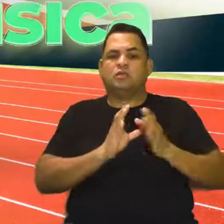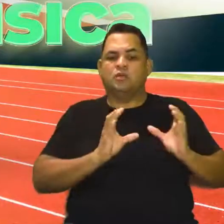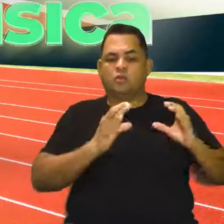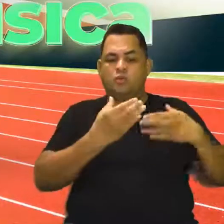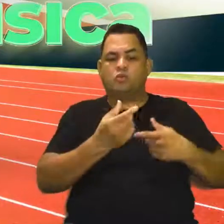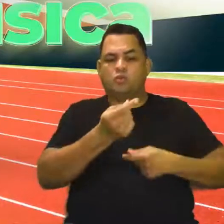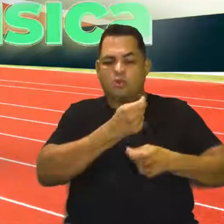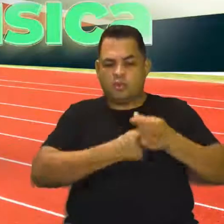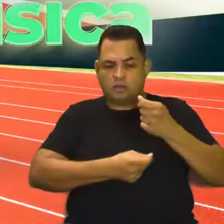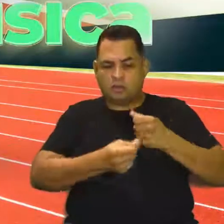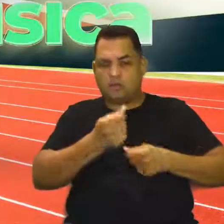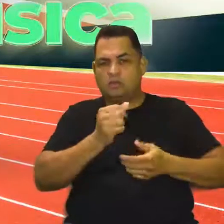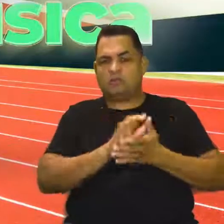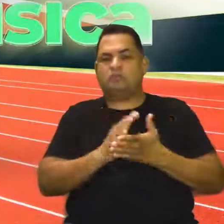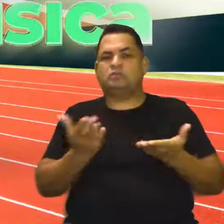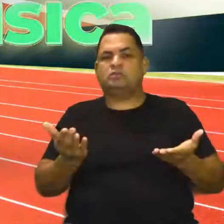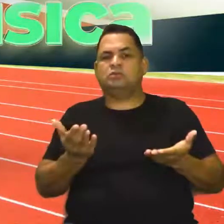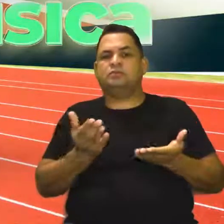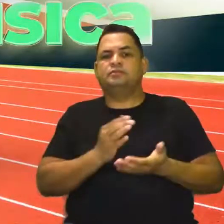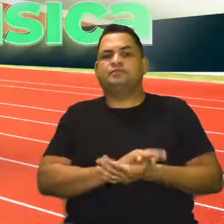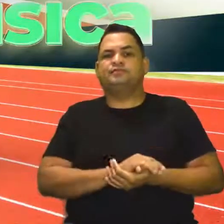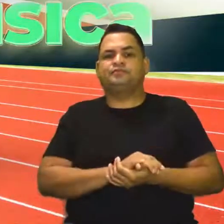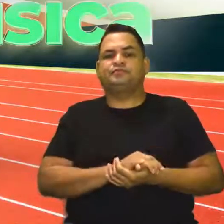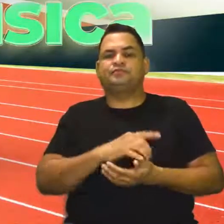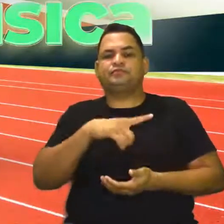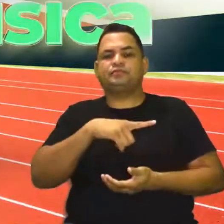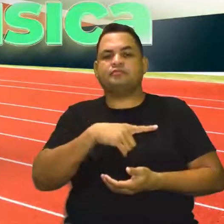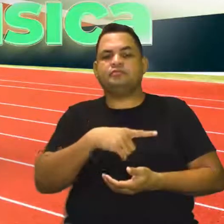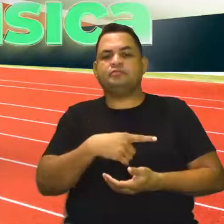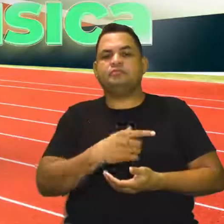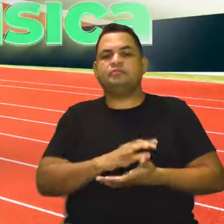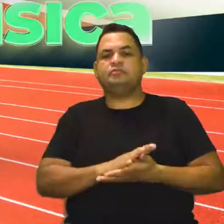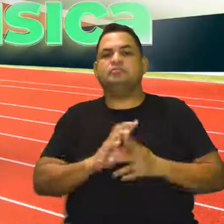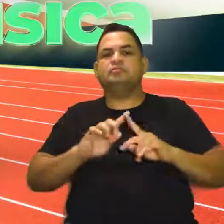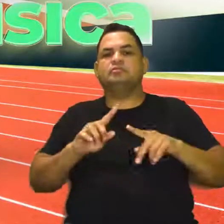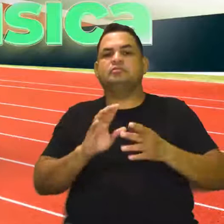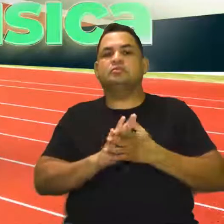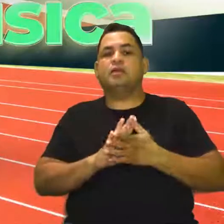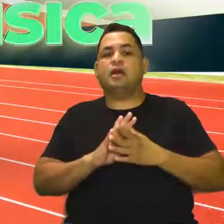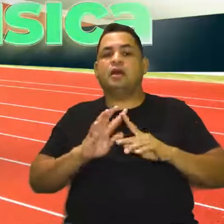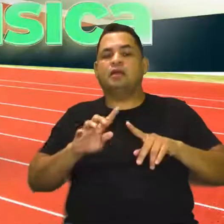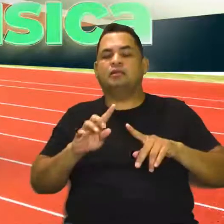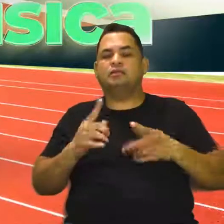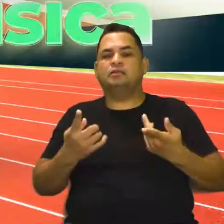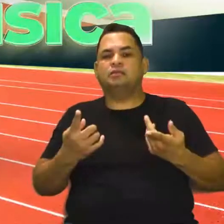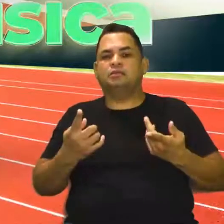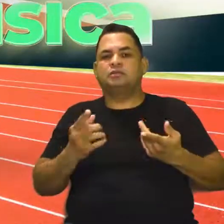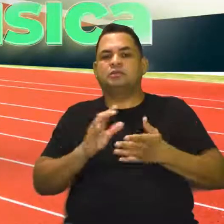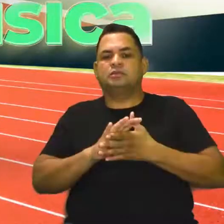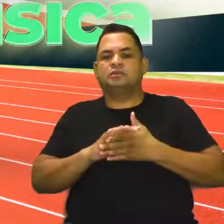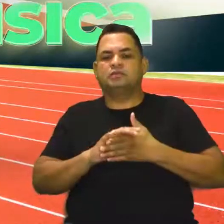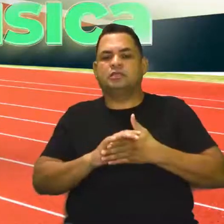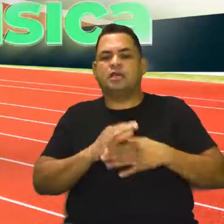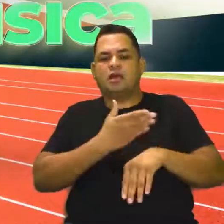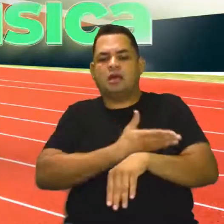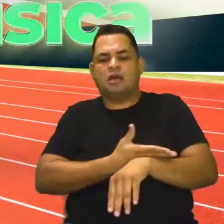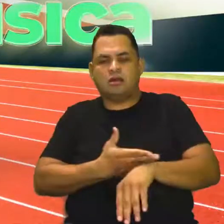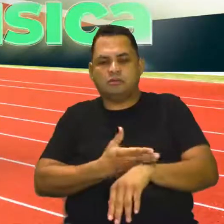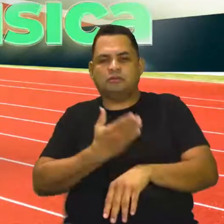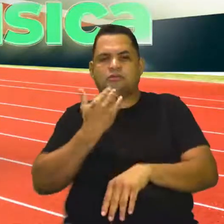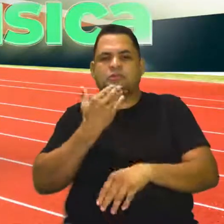as escolas particulares, os estudantes têm um poder aquisitivo maior, só que em compensação são hábitos alimentares, os